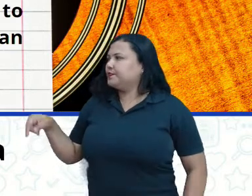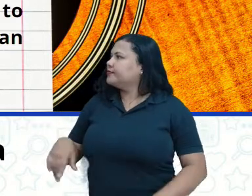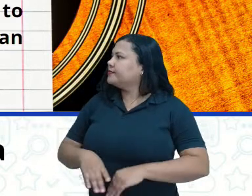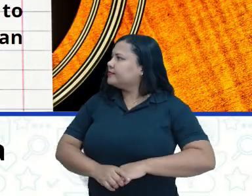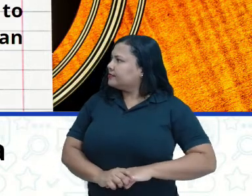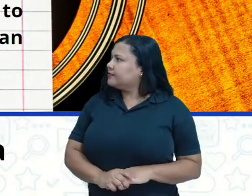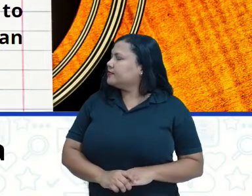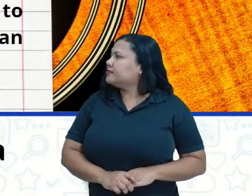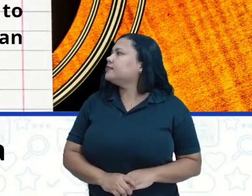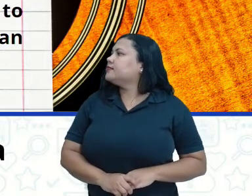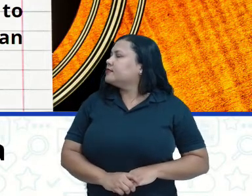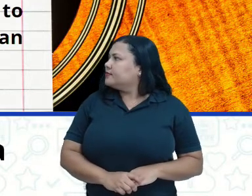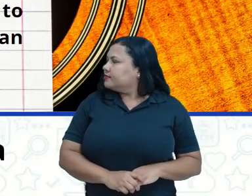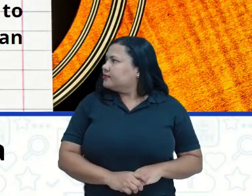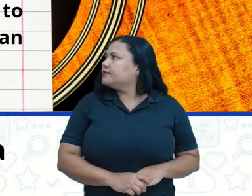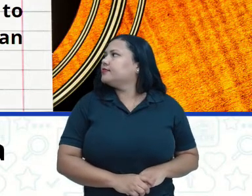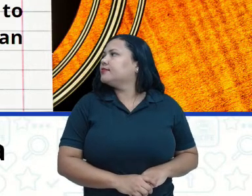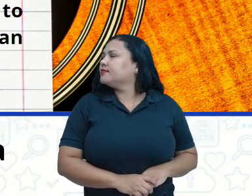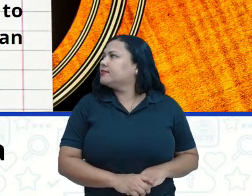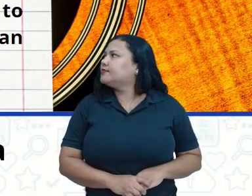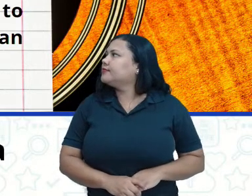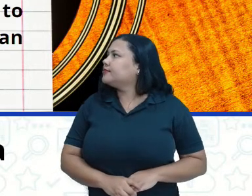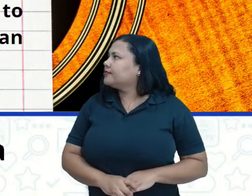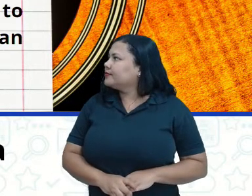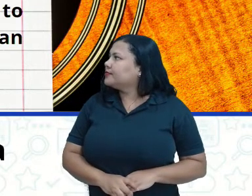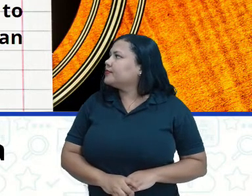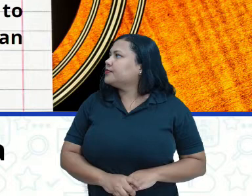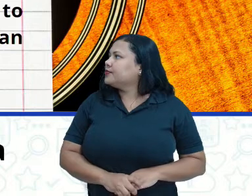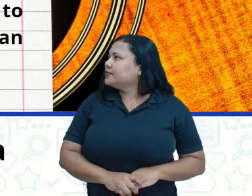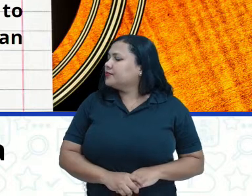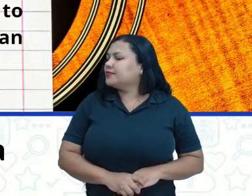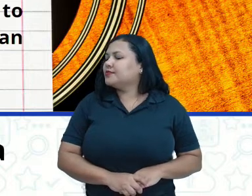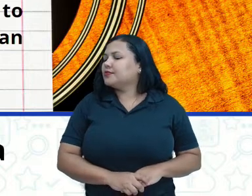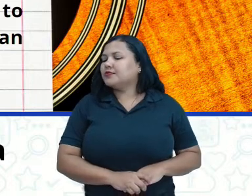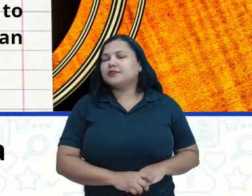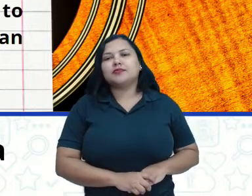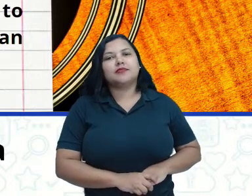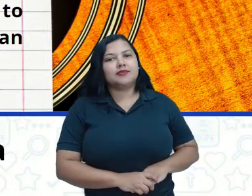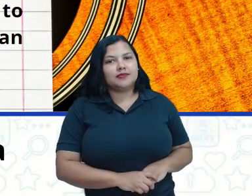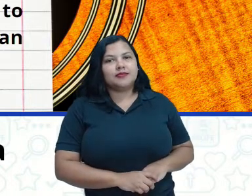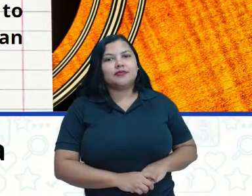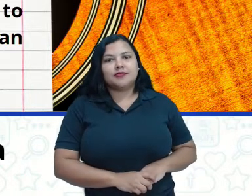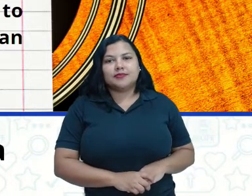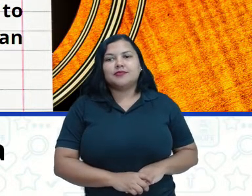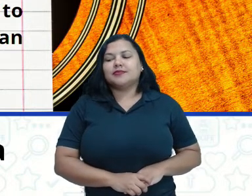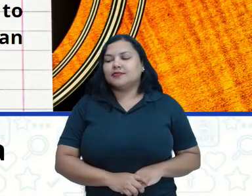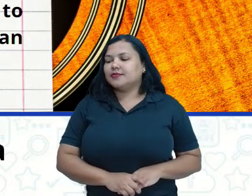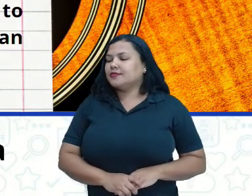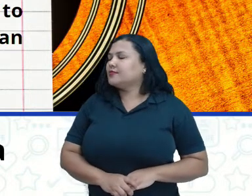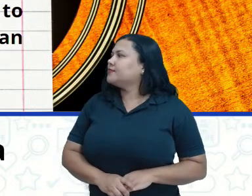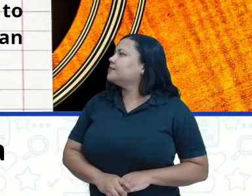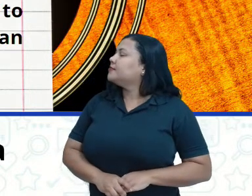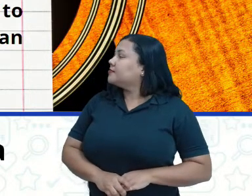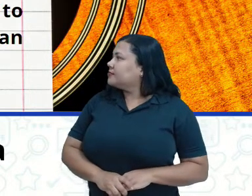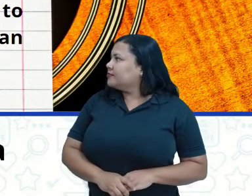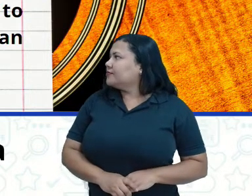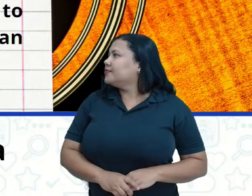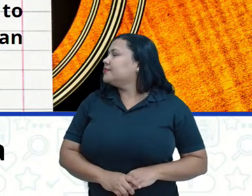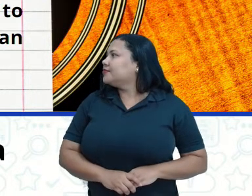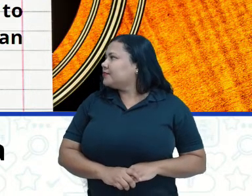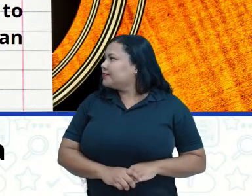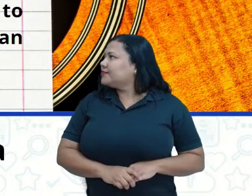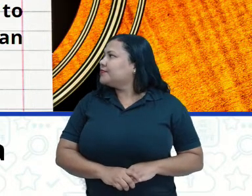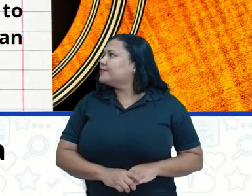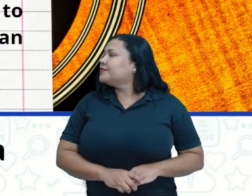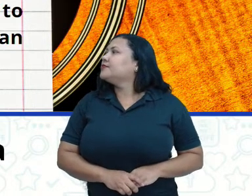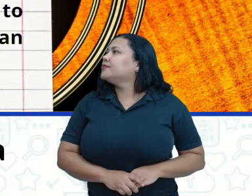Some lyrics are abstract, almost unintelligible, and in such cases, their explanation emphasizes